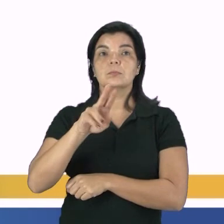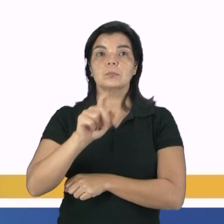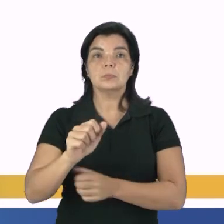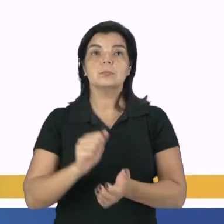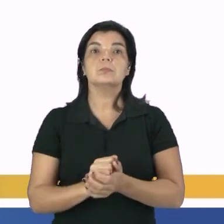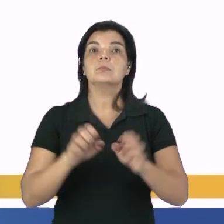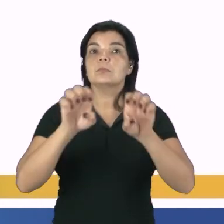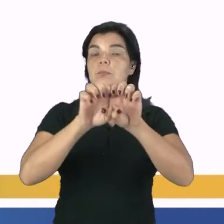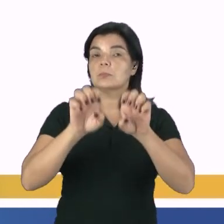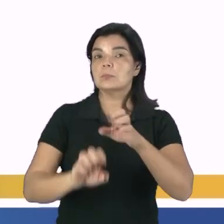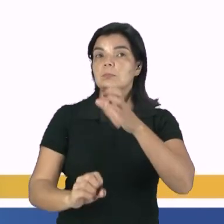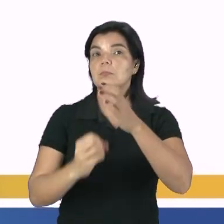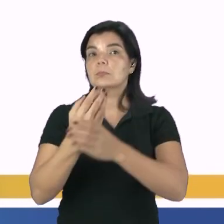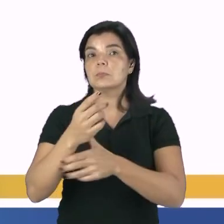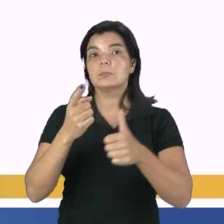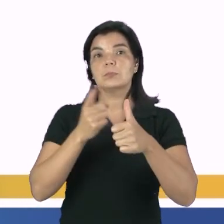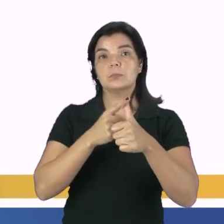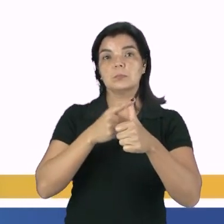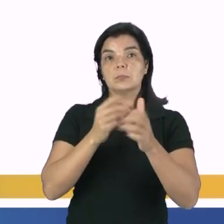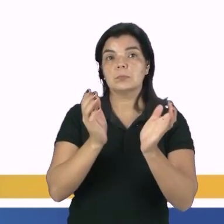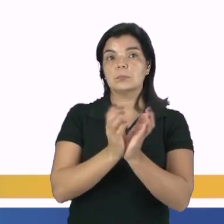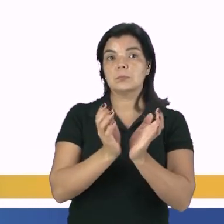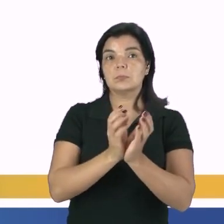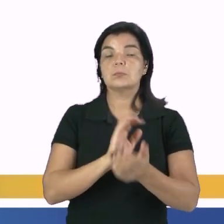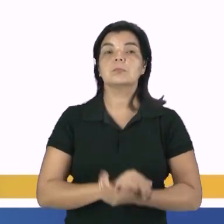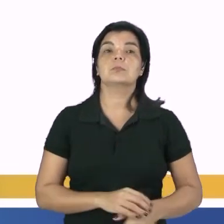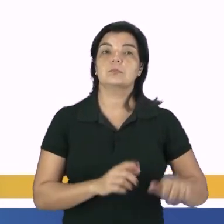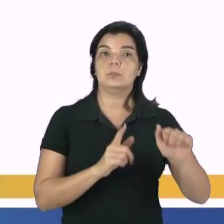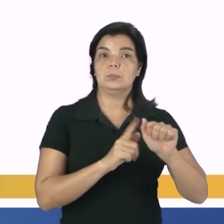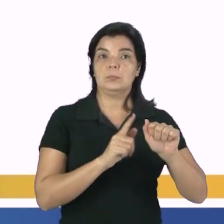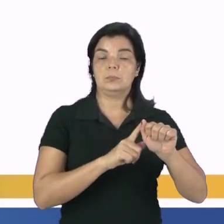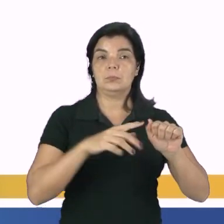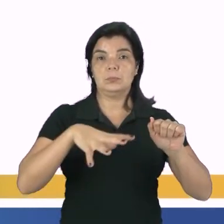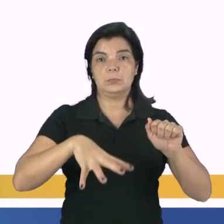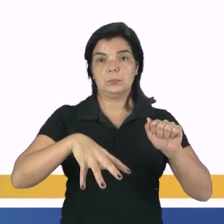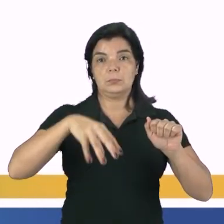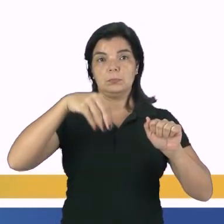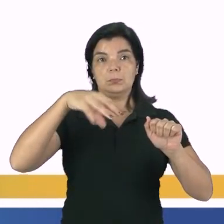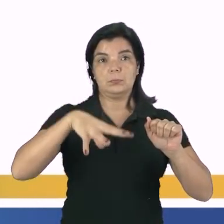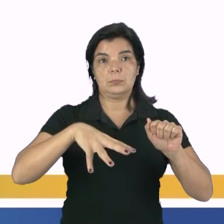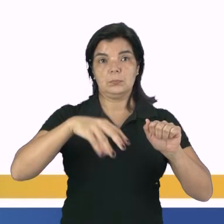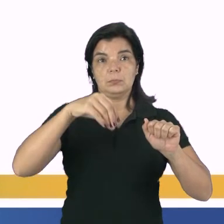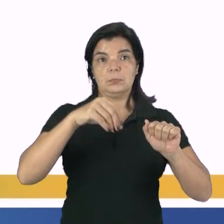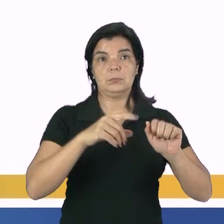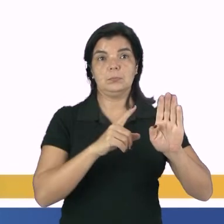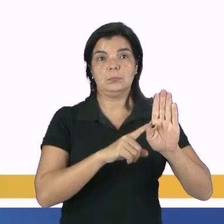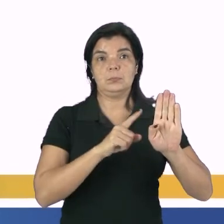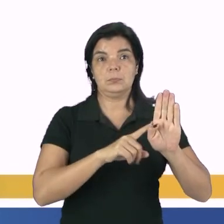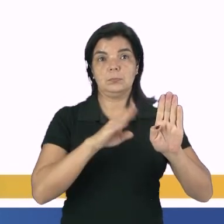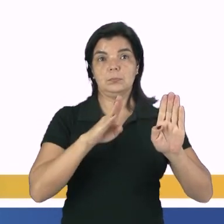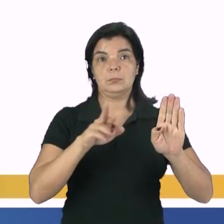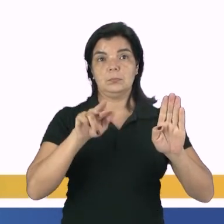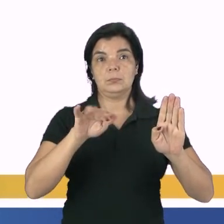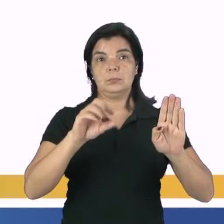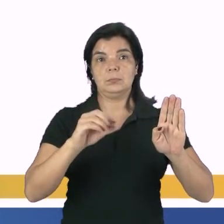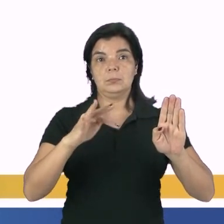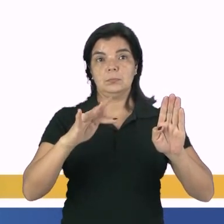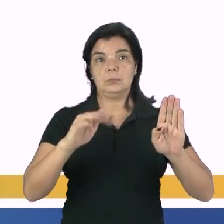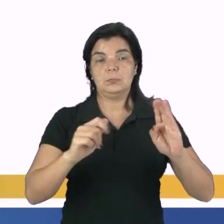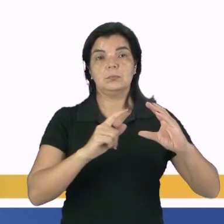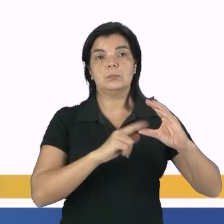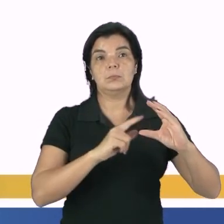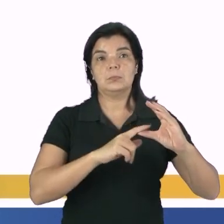embrião. Essa estrutura, ela surgiu primeiramente em qual grupo? Foi o grupo das algas,